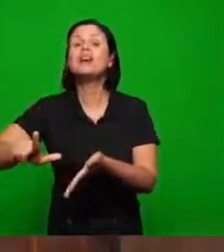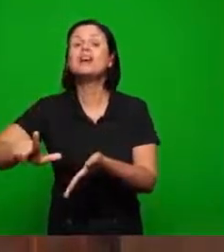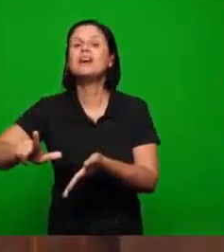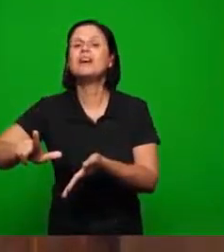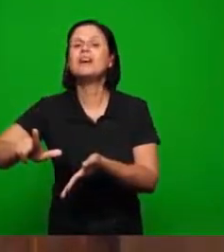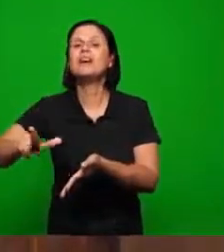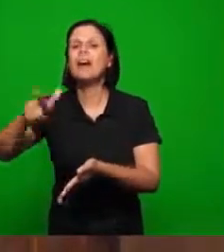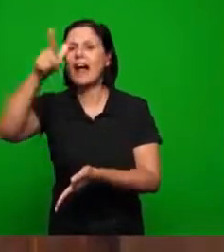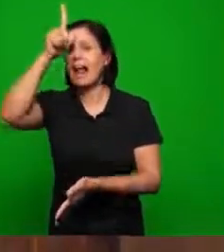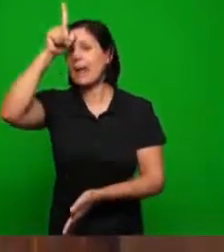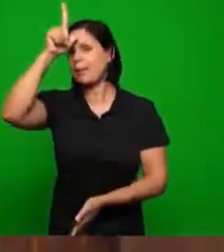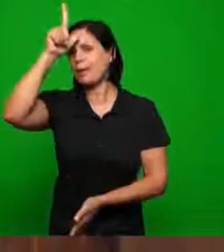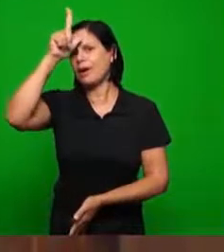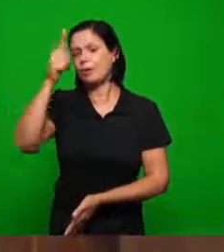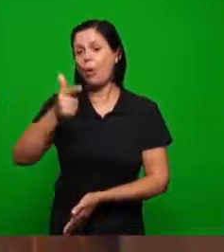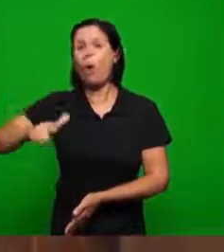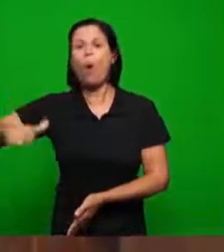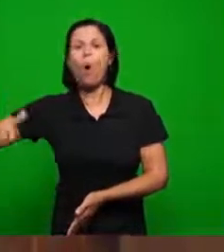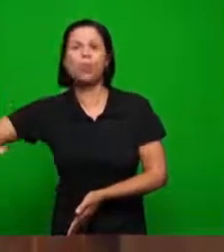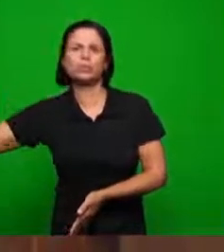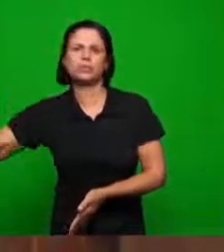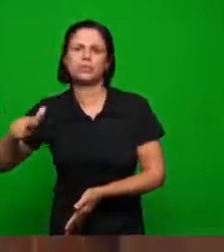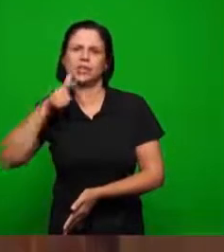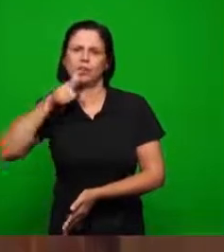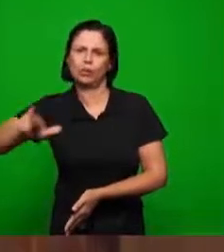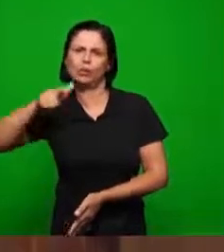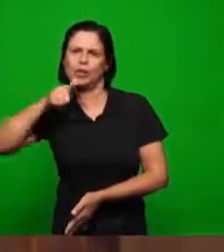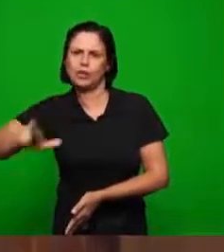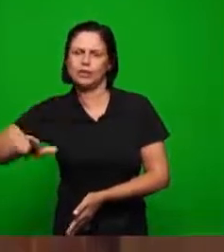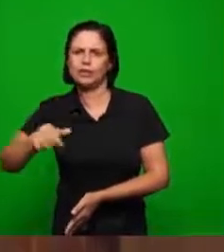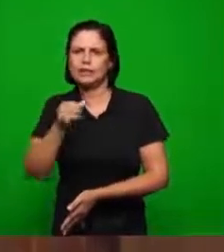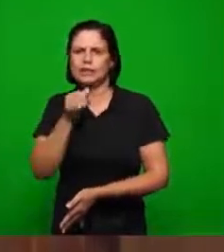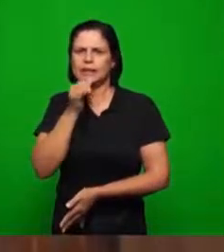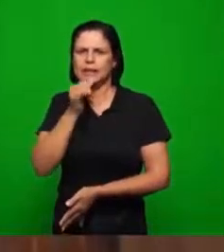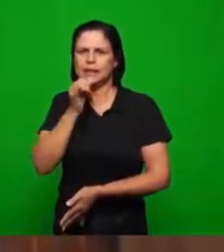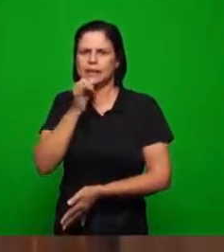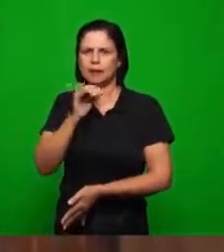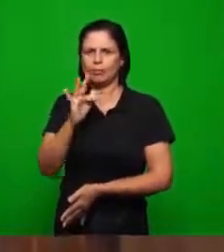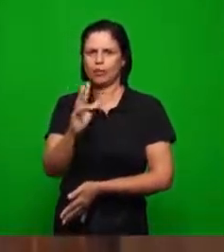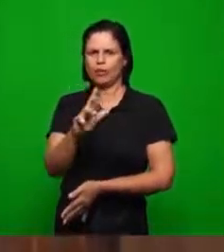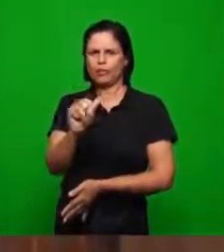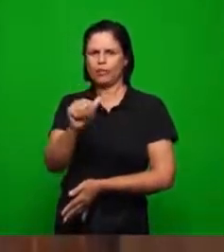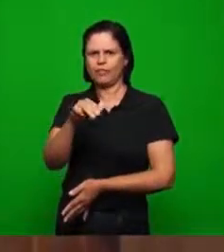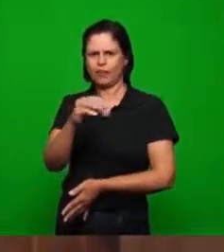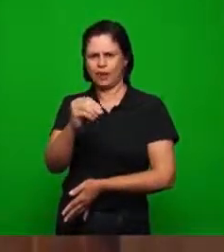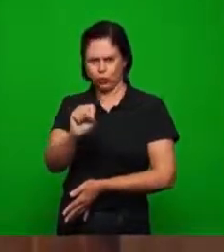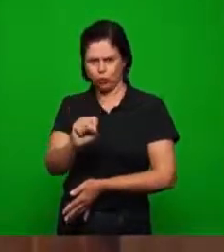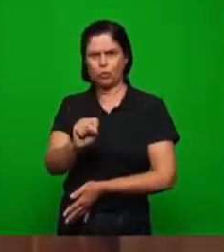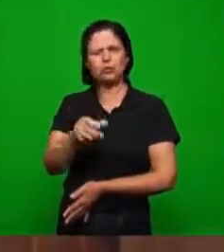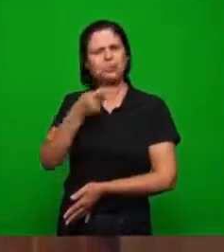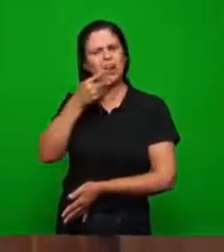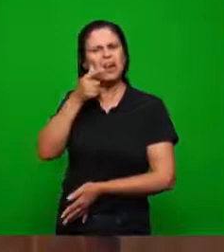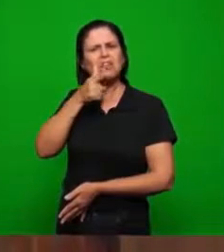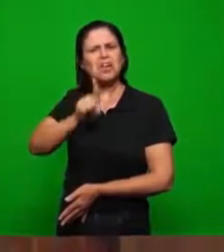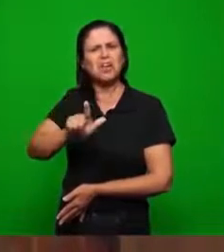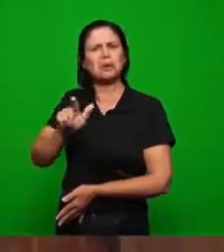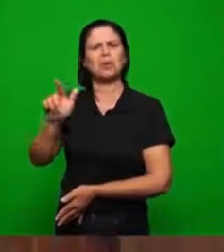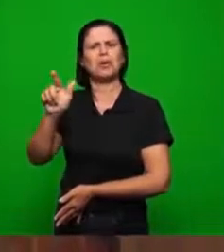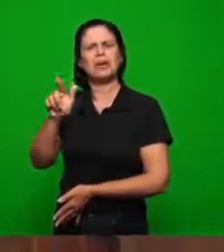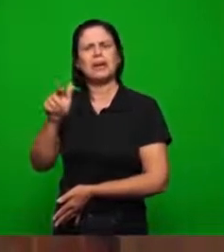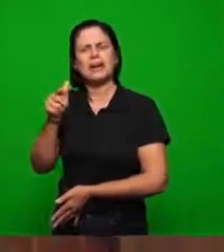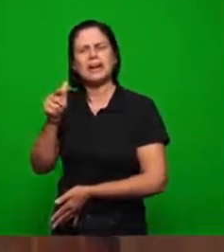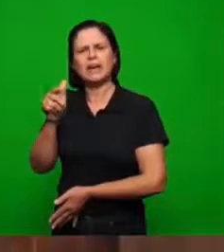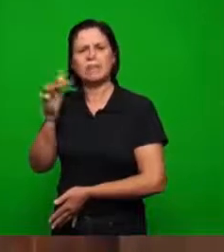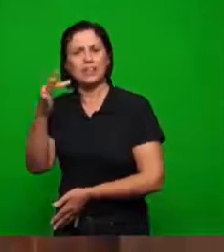volta, eles falavam outros idiomas, outras línguas. Por exemplo, os francos falavam francês, os anglos falavam inglês, os germanos